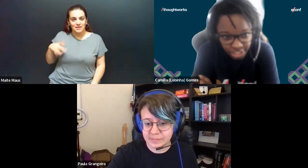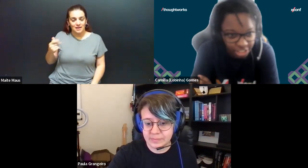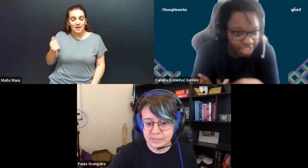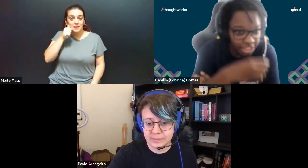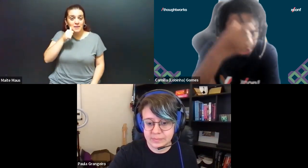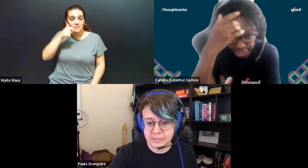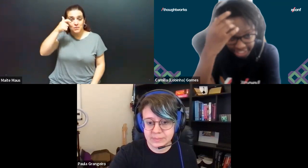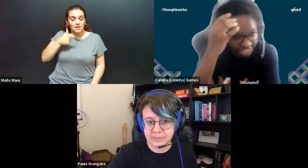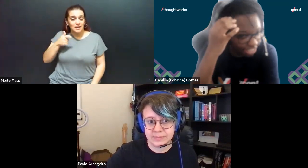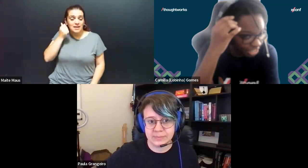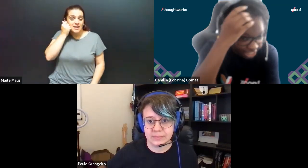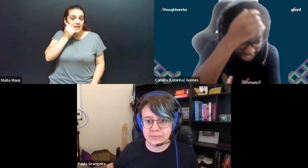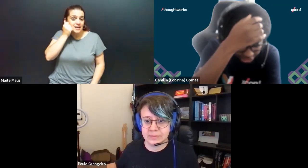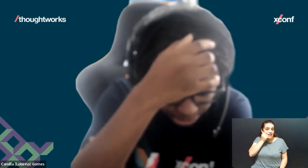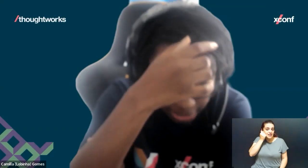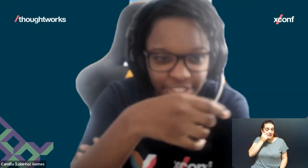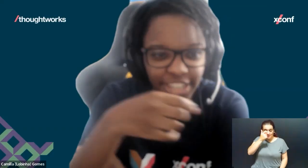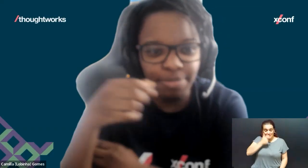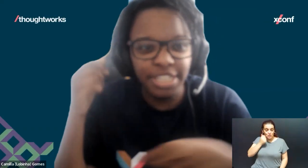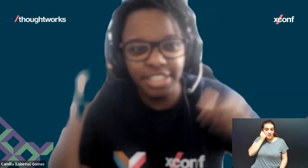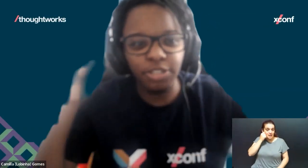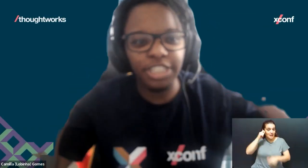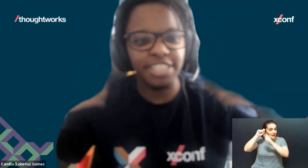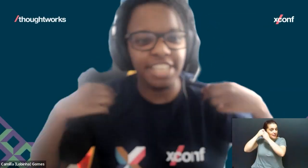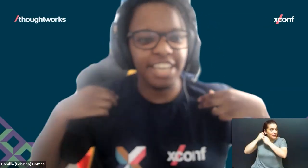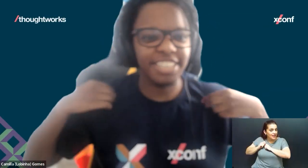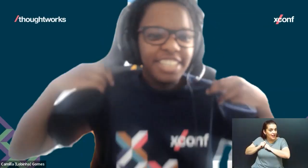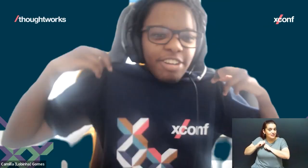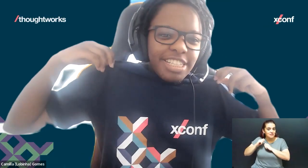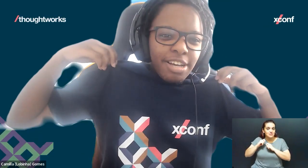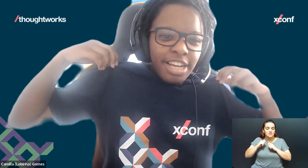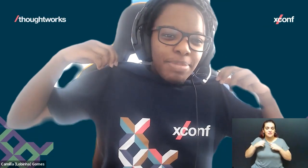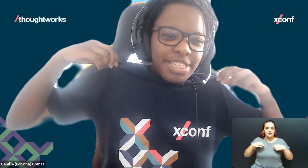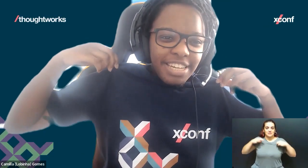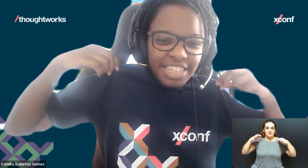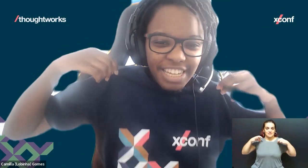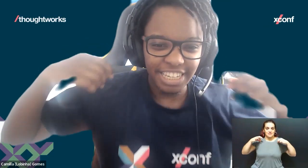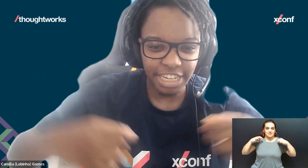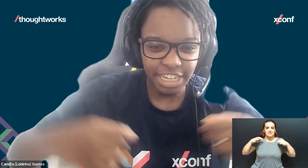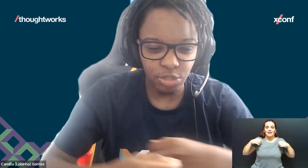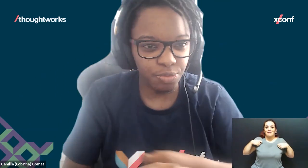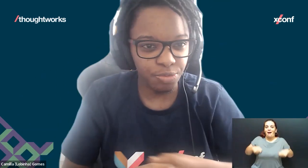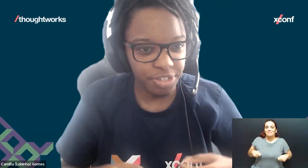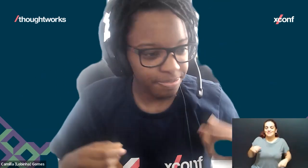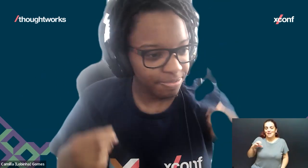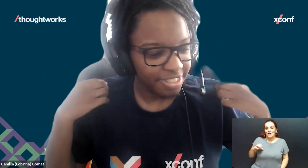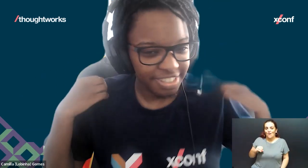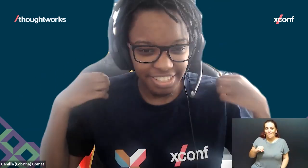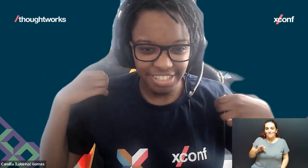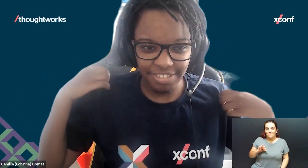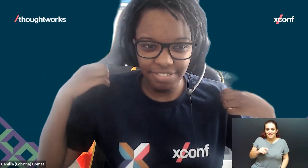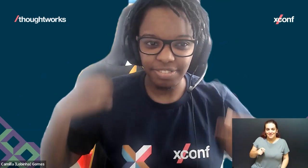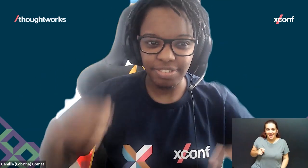negra, de dread preto na cabeça, tô de headset e com essa camisa linda aqui da XConf.